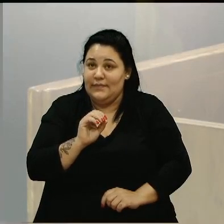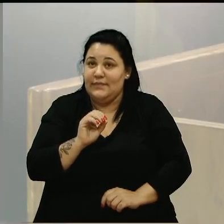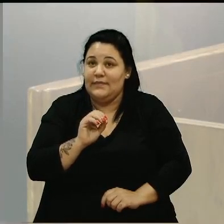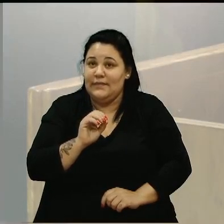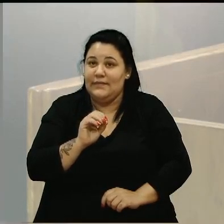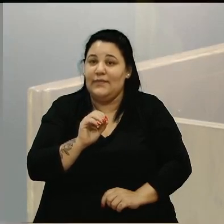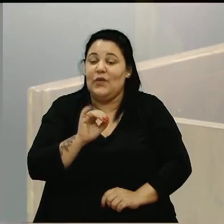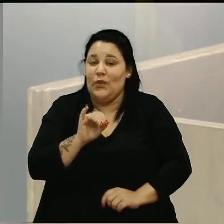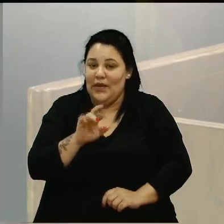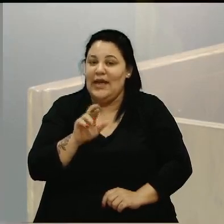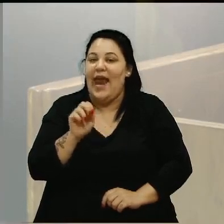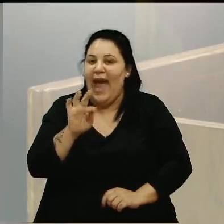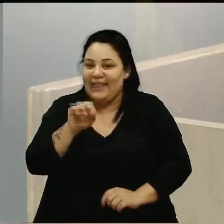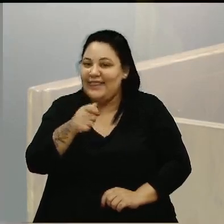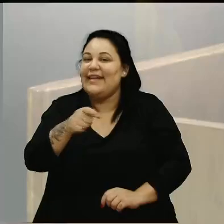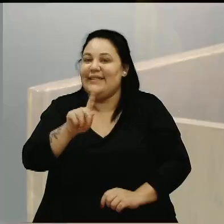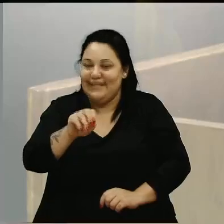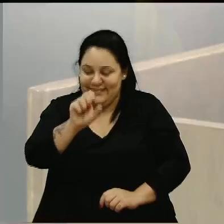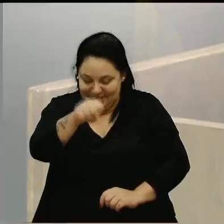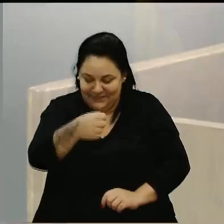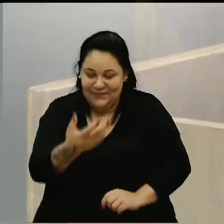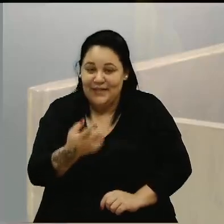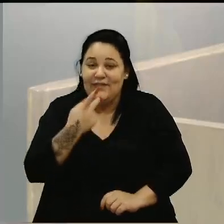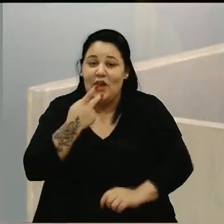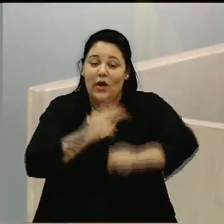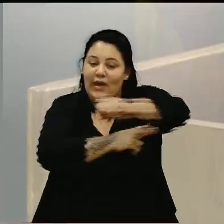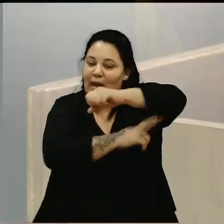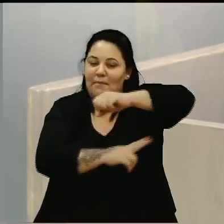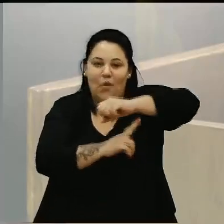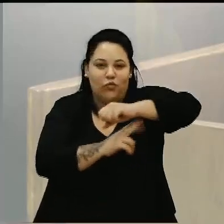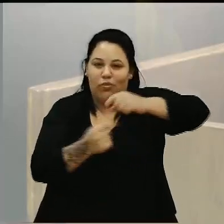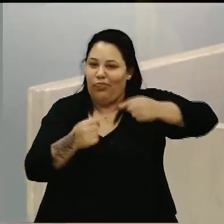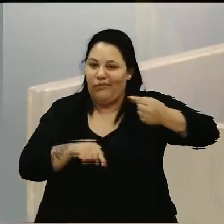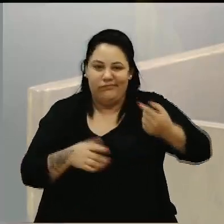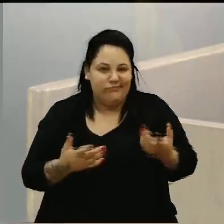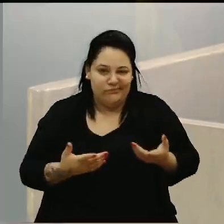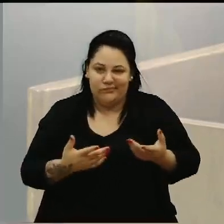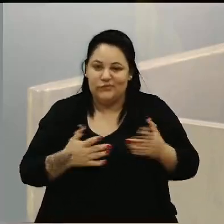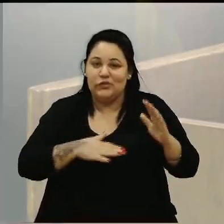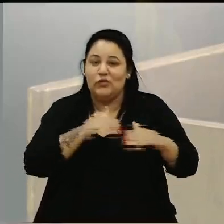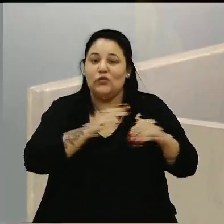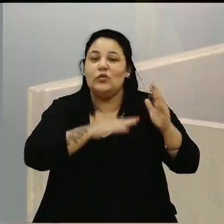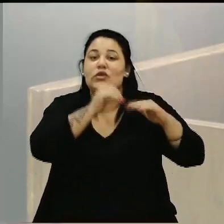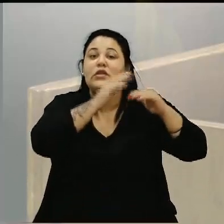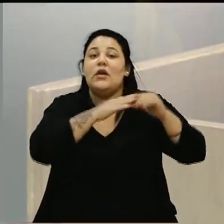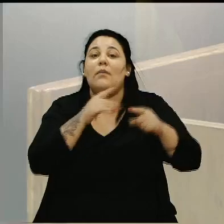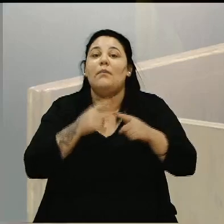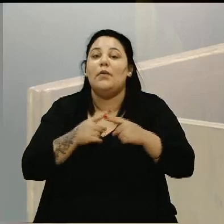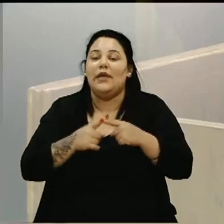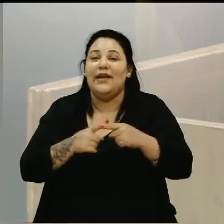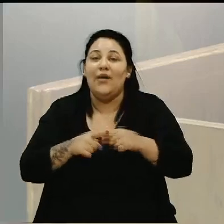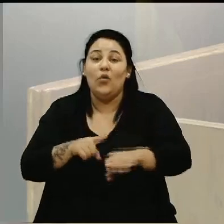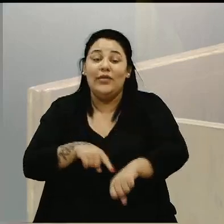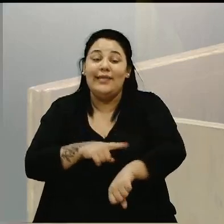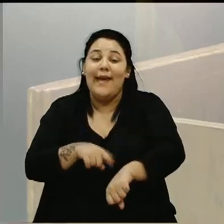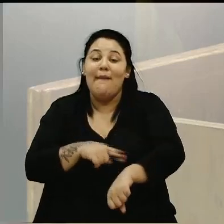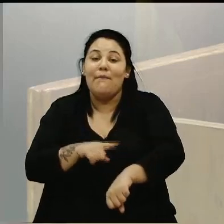Iratã disse que a ponte não será mais construída, é que o tempo que essa